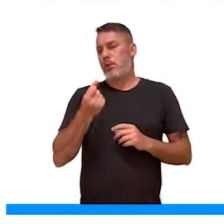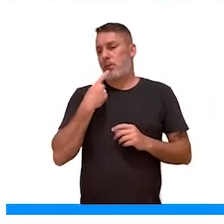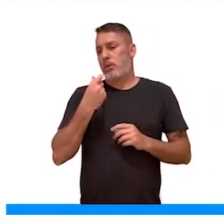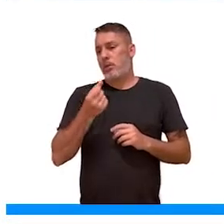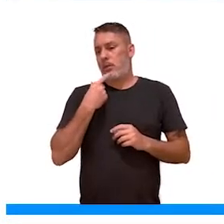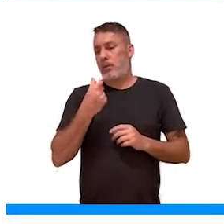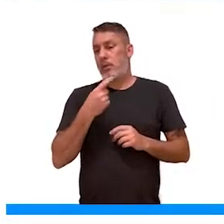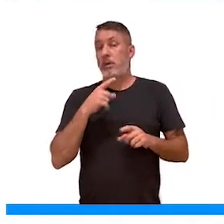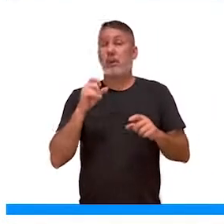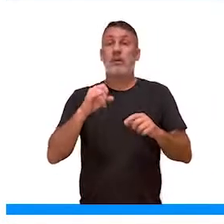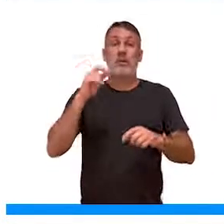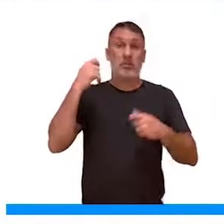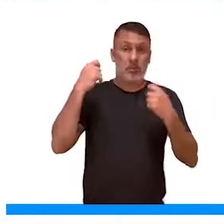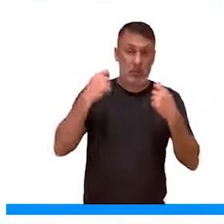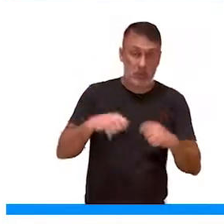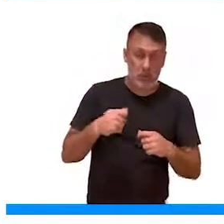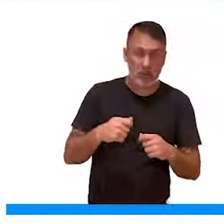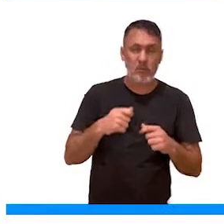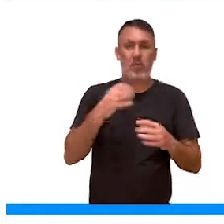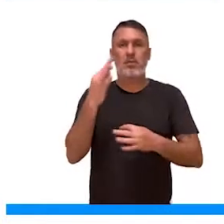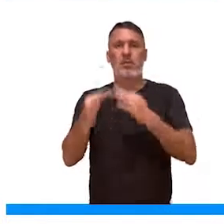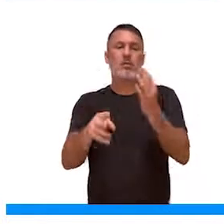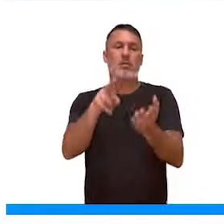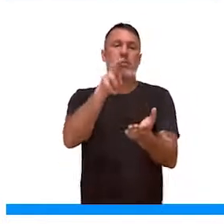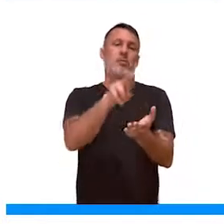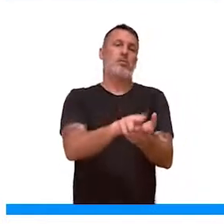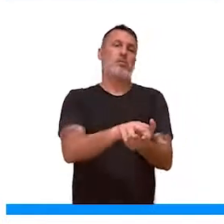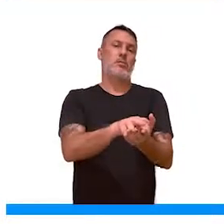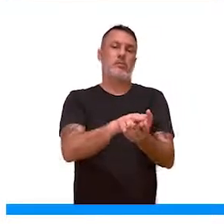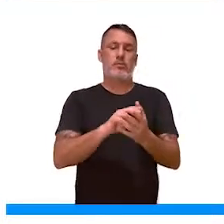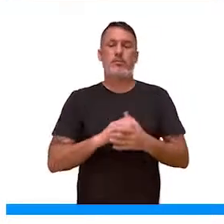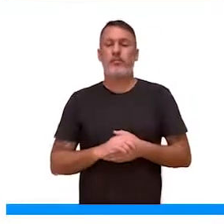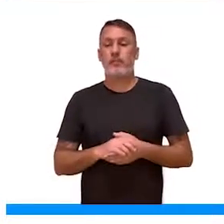de antibióticos e, quando necessário, quimioterápicos.